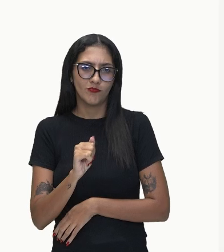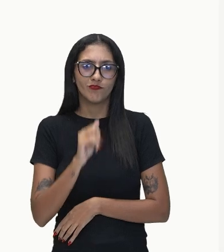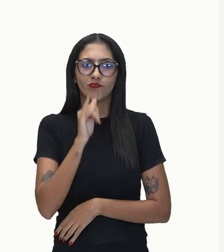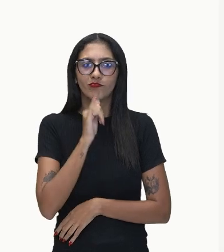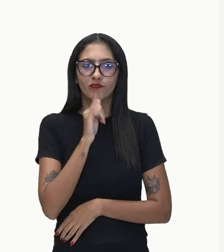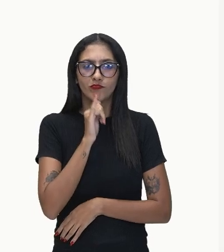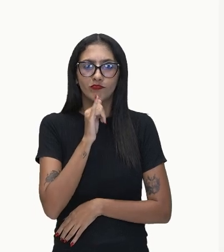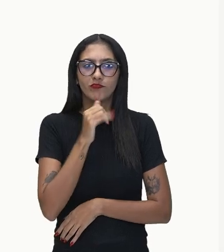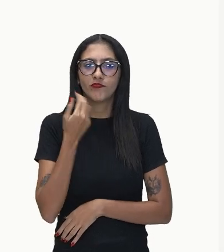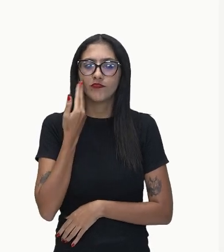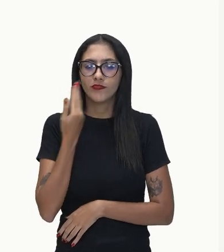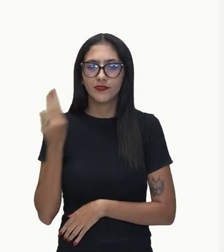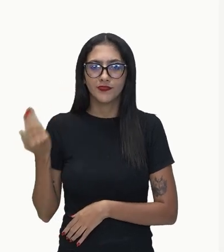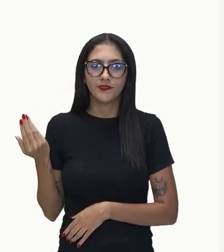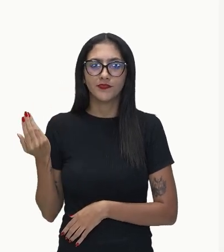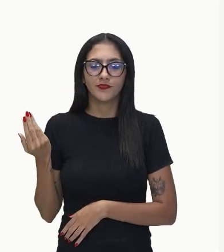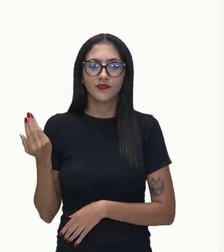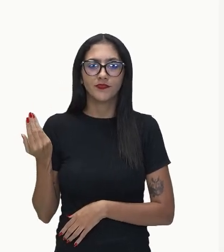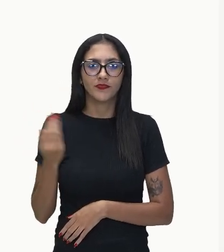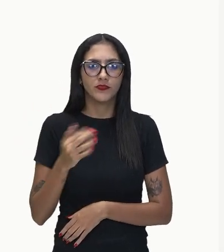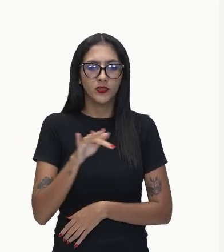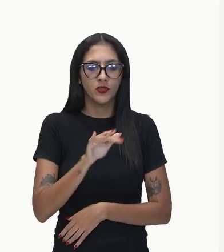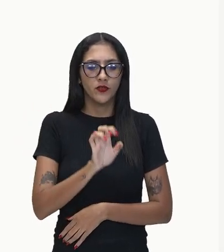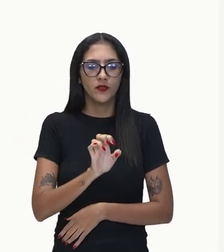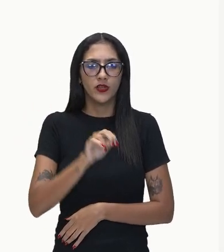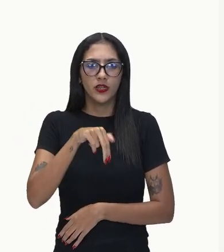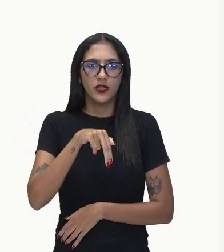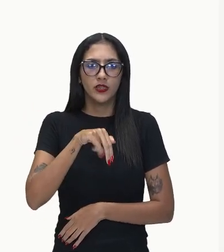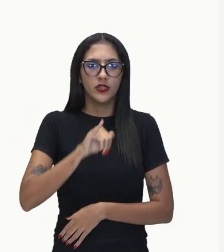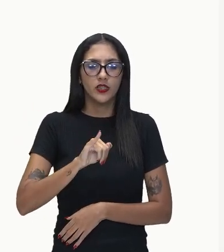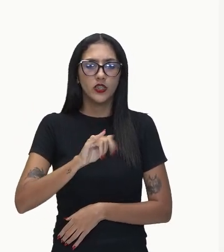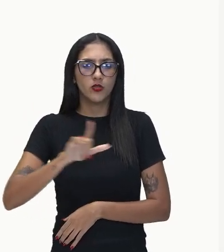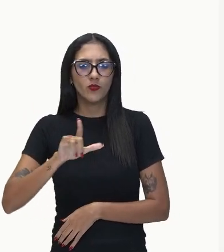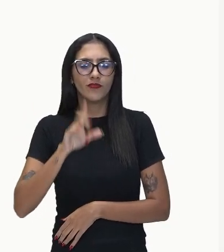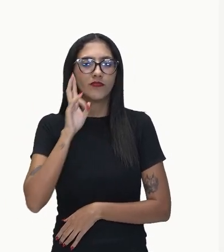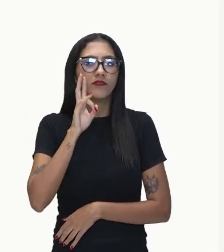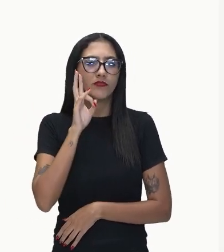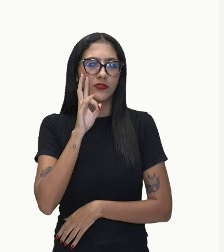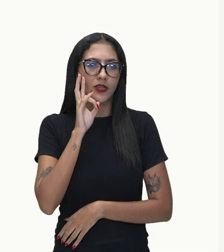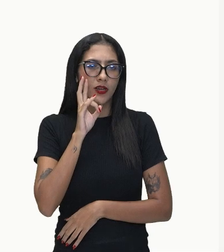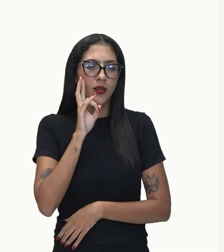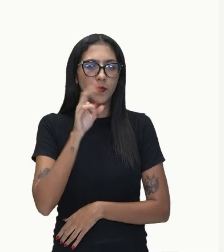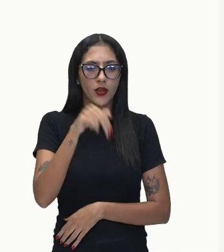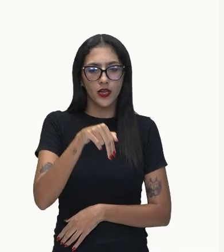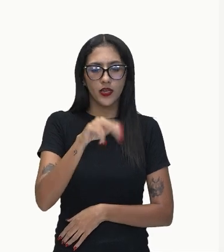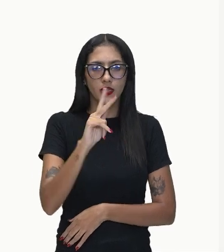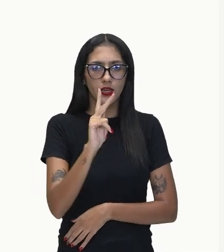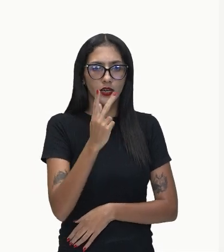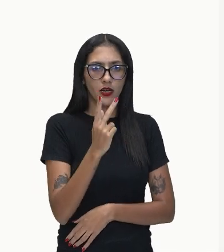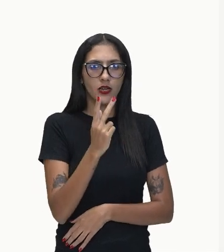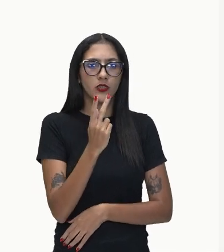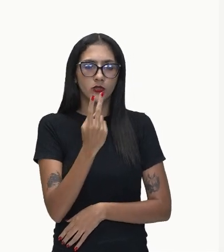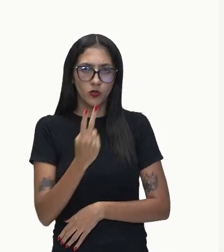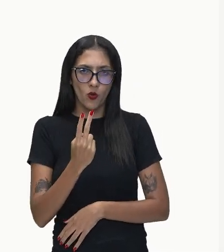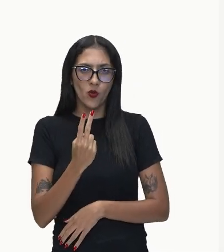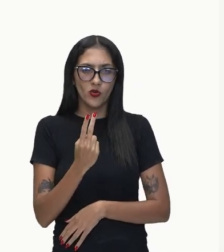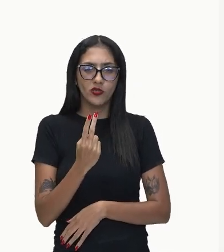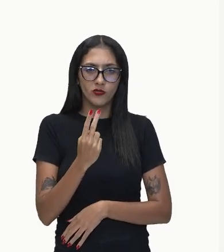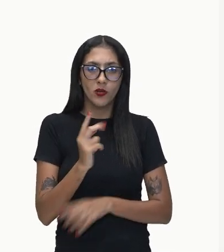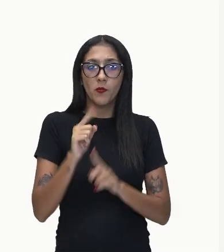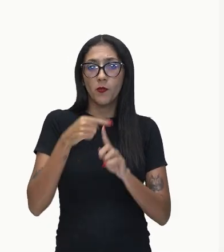ó, fenilamina. Fenil, porque é o nome daqui desse radical, mais a palavra amina.